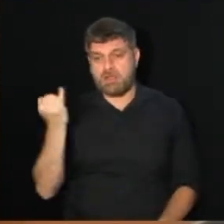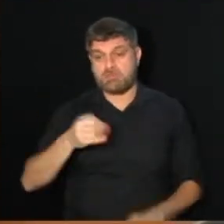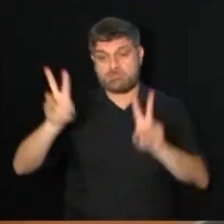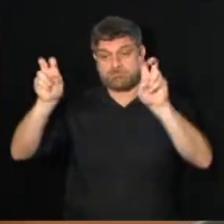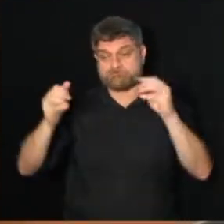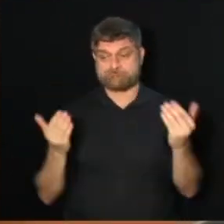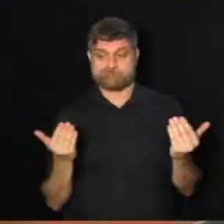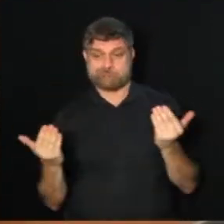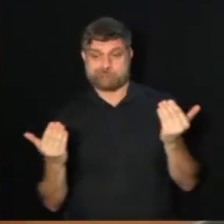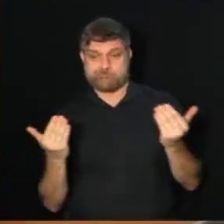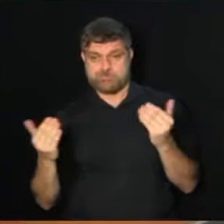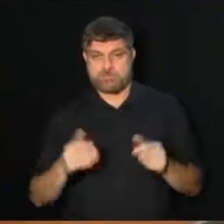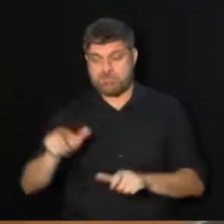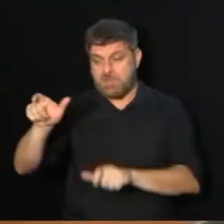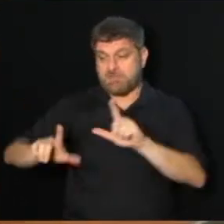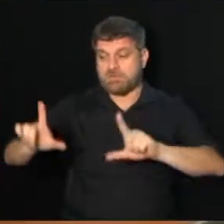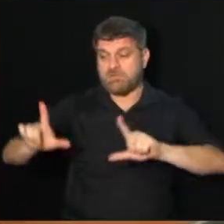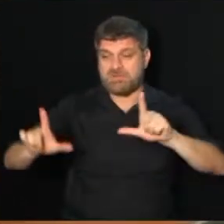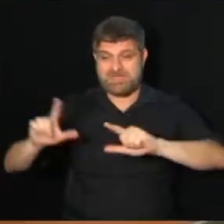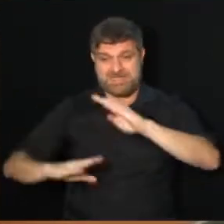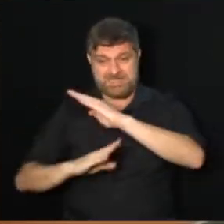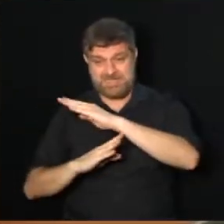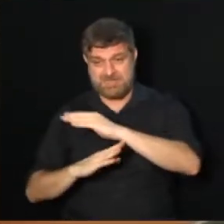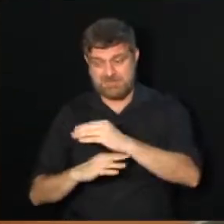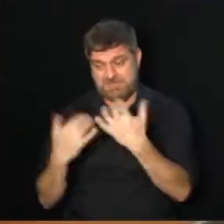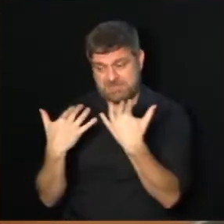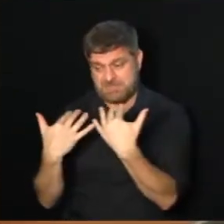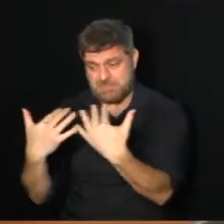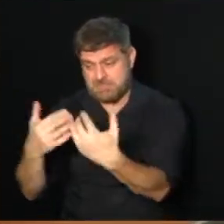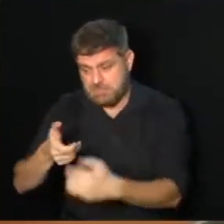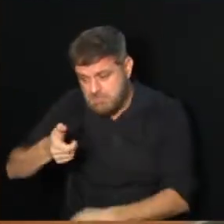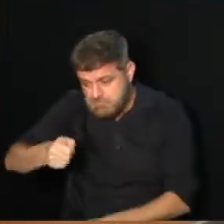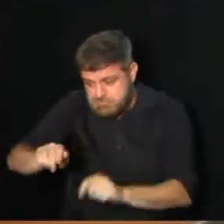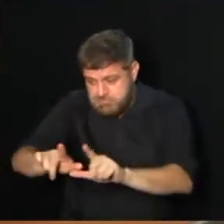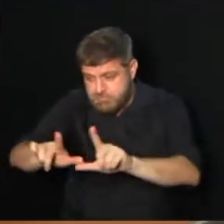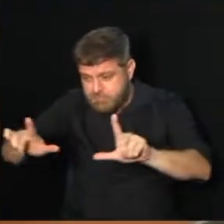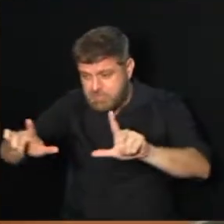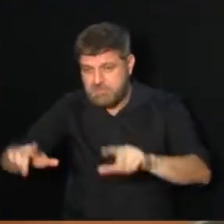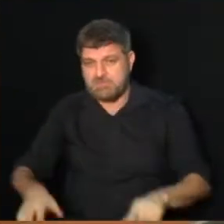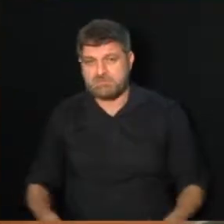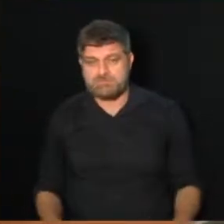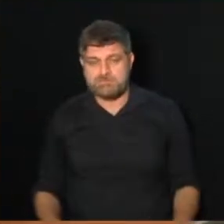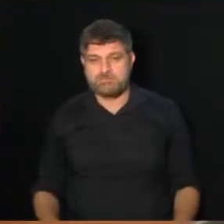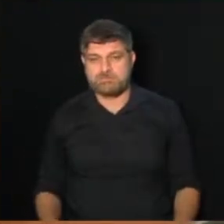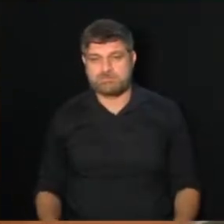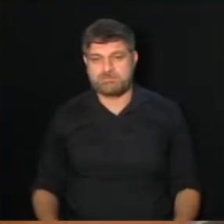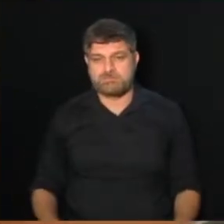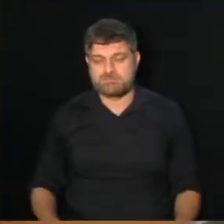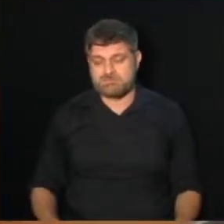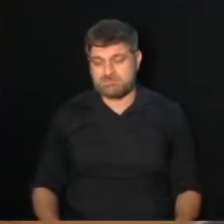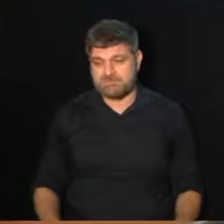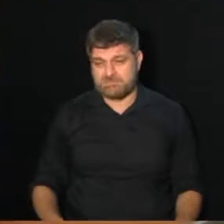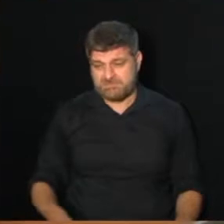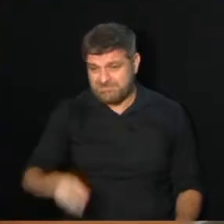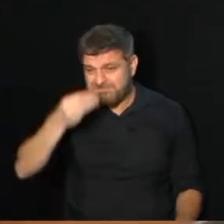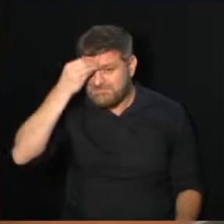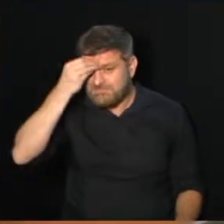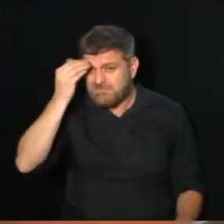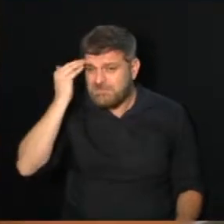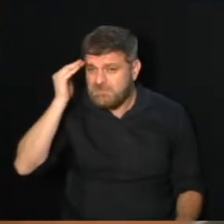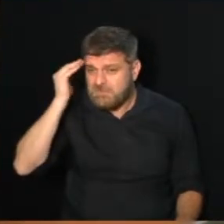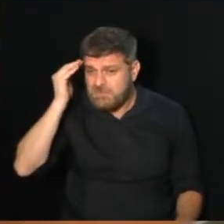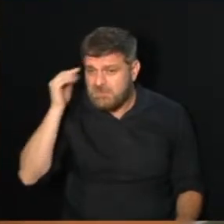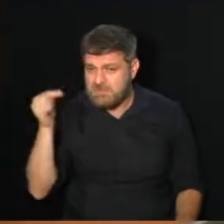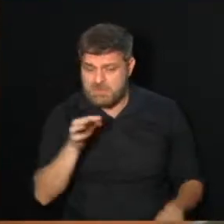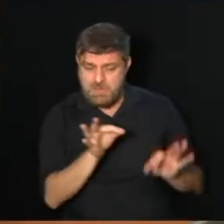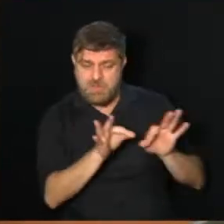parênteses, né? Para quem não está aqui, para quem está em casa, para que fique isso muito bem gravado. O